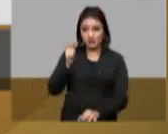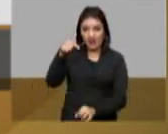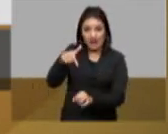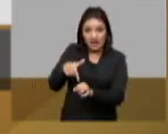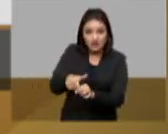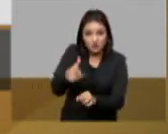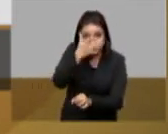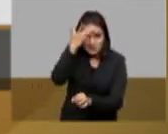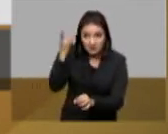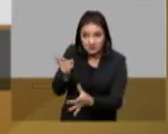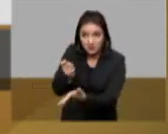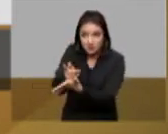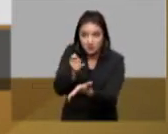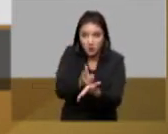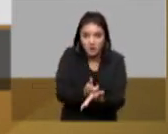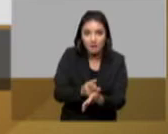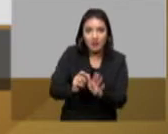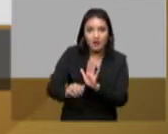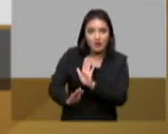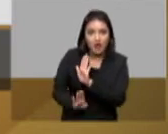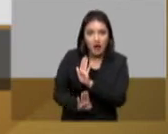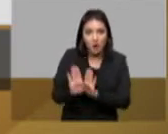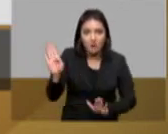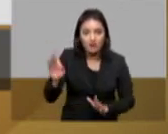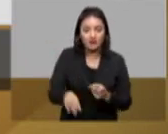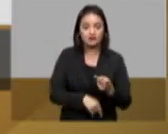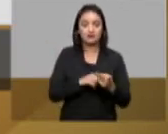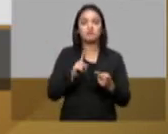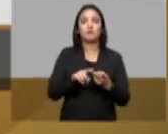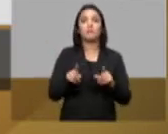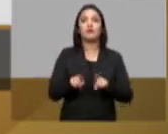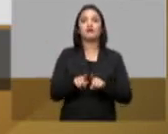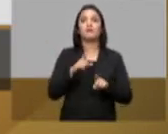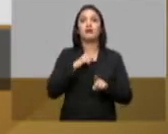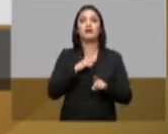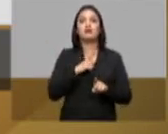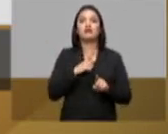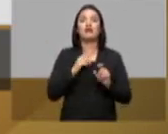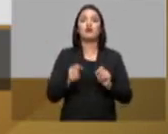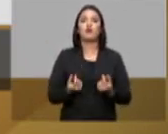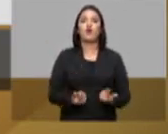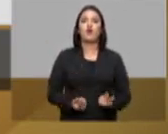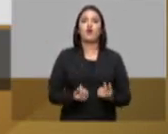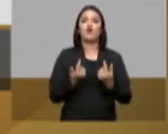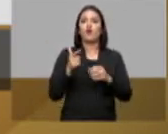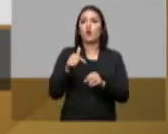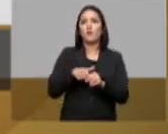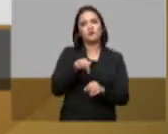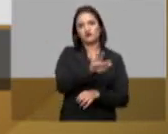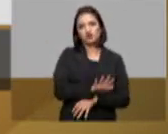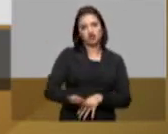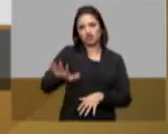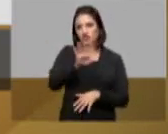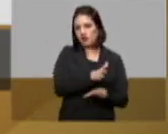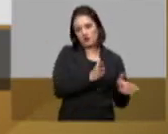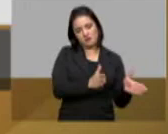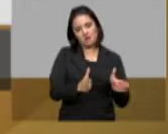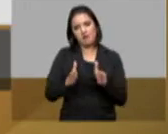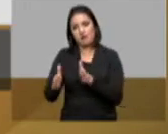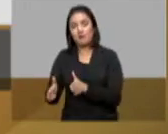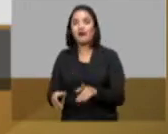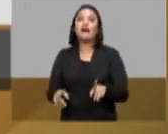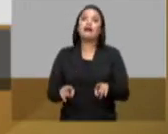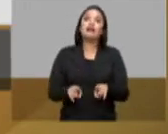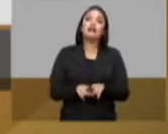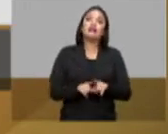conforme já mencionado, nós teríamos também um incremento em bloco dos preços de combustíveis como um todo e também, sem dúvida nenhuma,